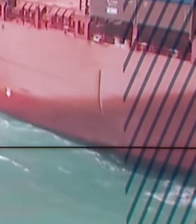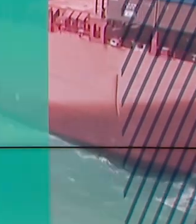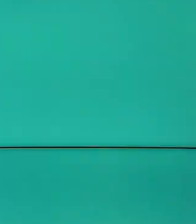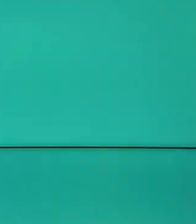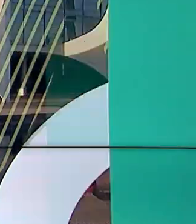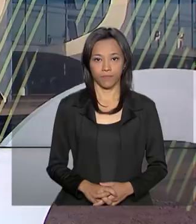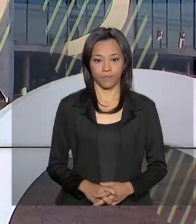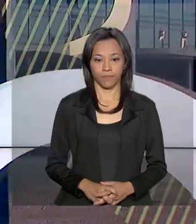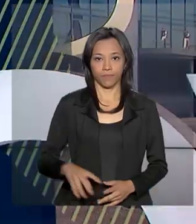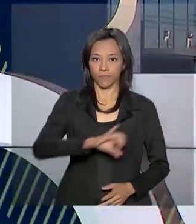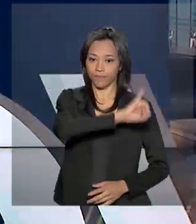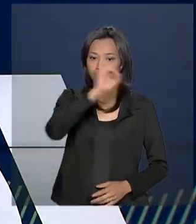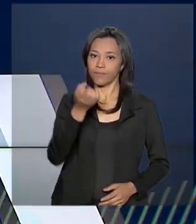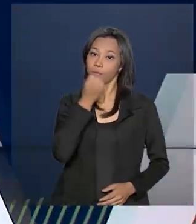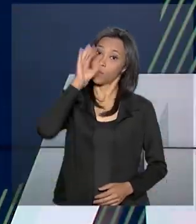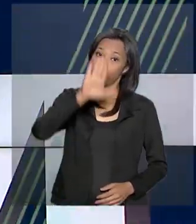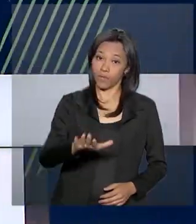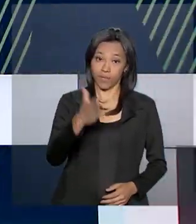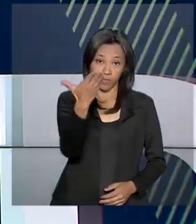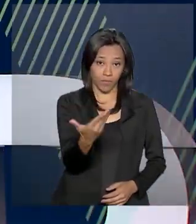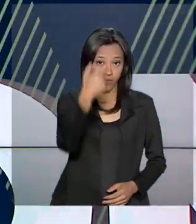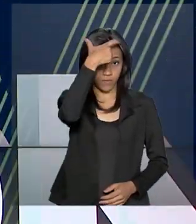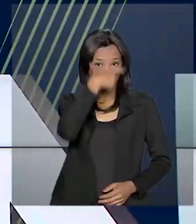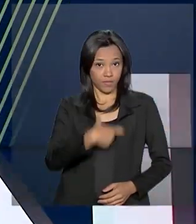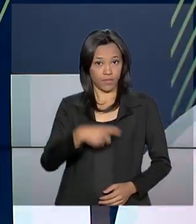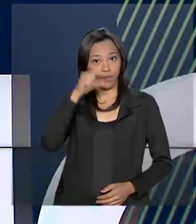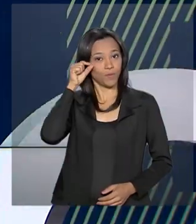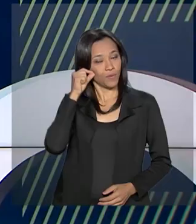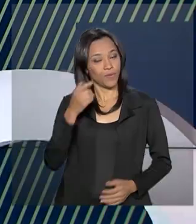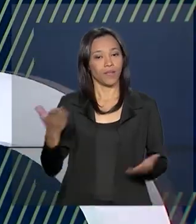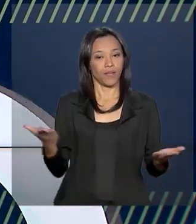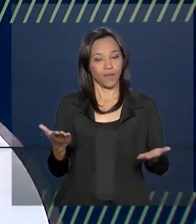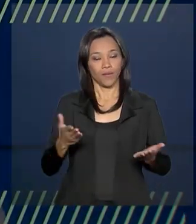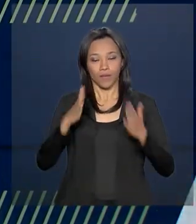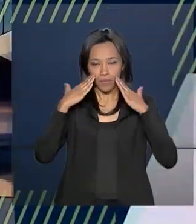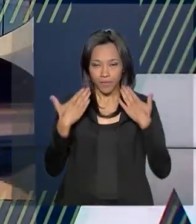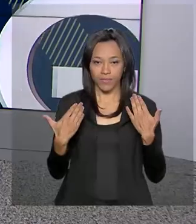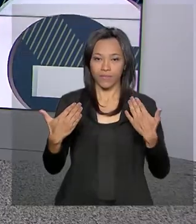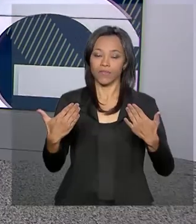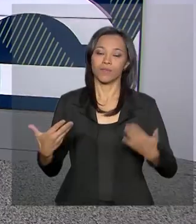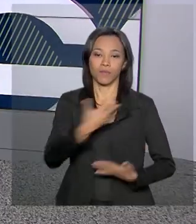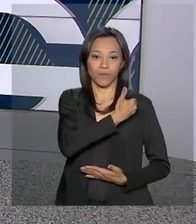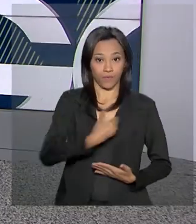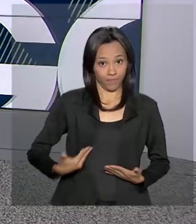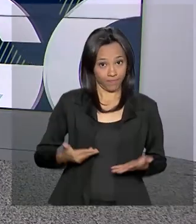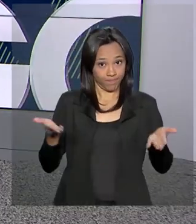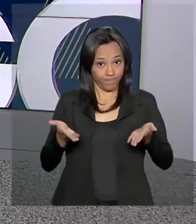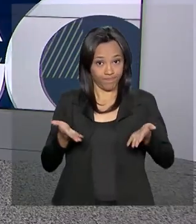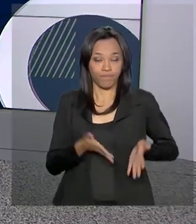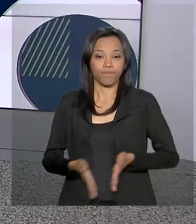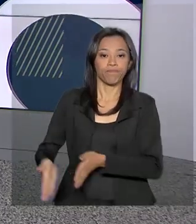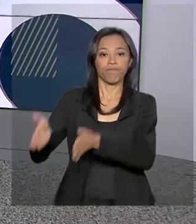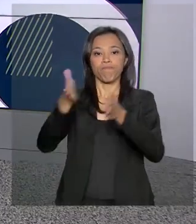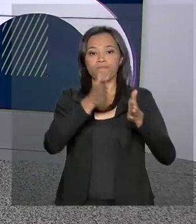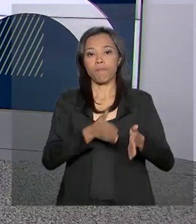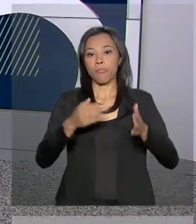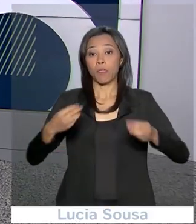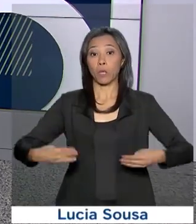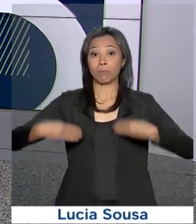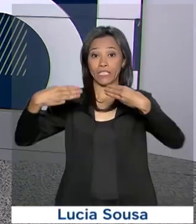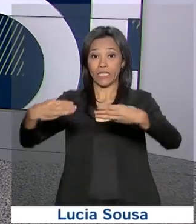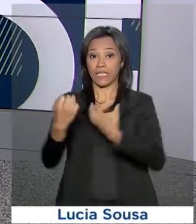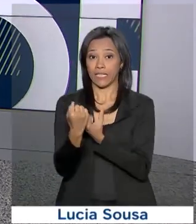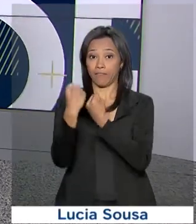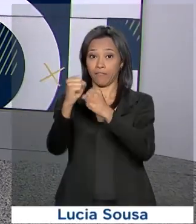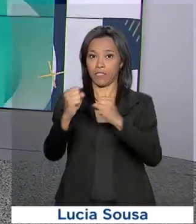olá boa tarde pra você eu sou o roberto camargo está no ar o governo agora o ministério da defesa está completando